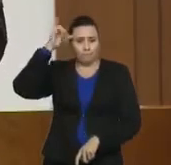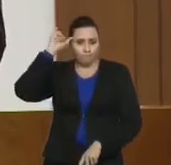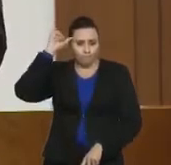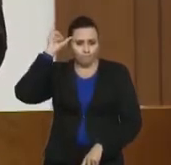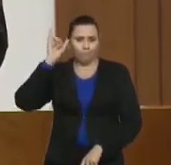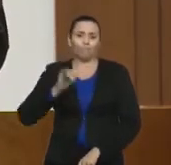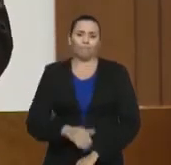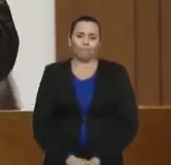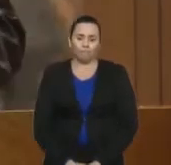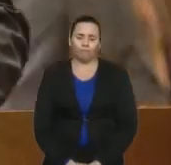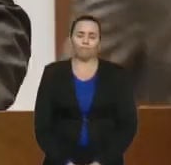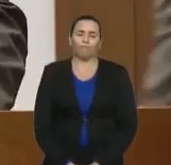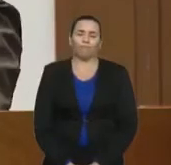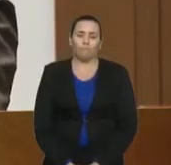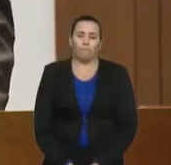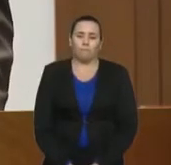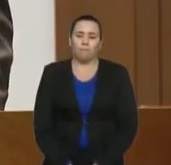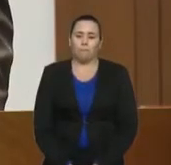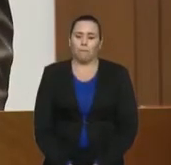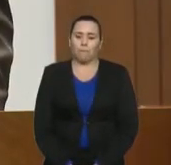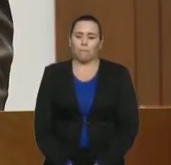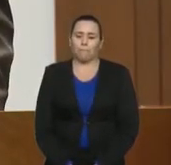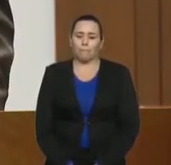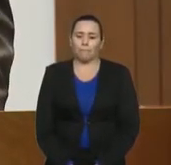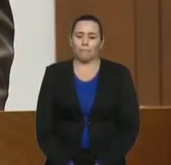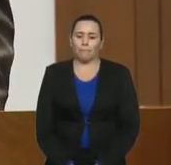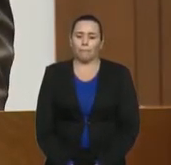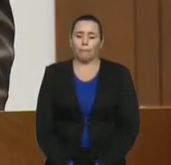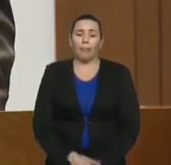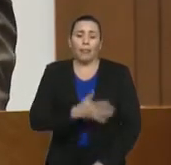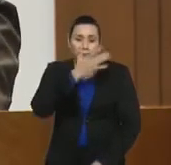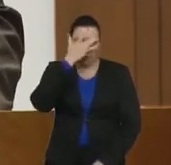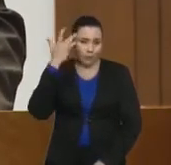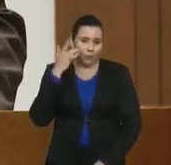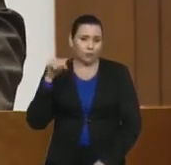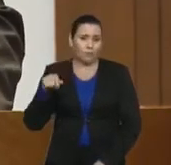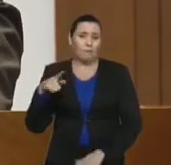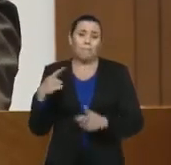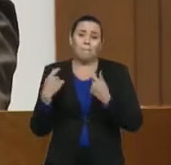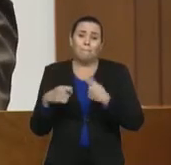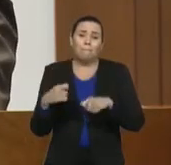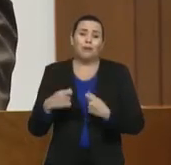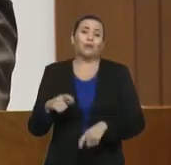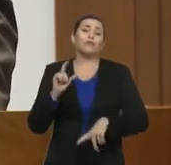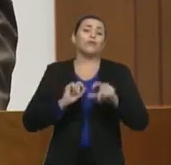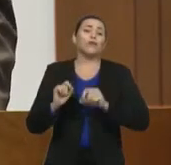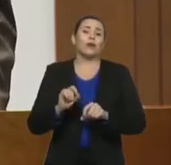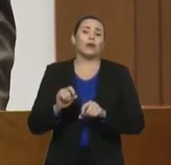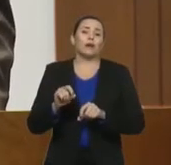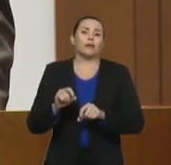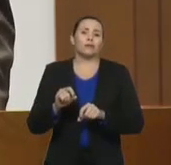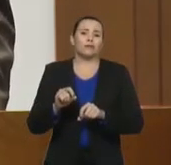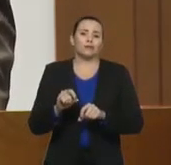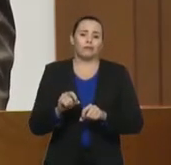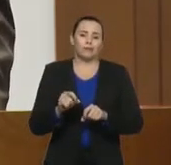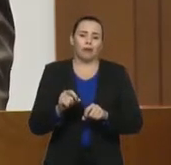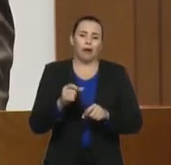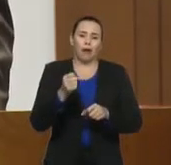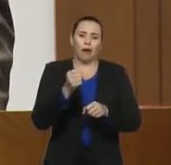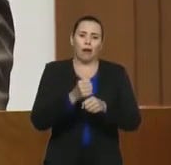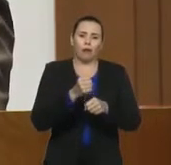forte e as pessoas precisam dessas estradas para transportar